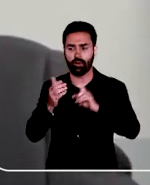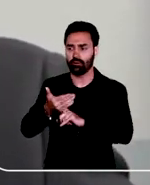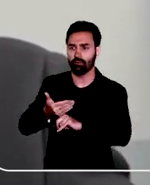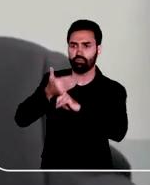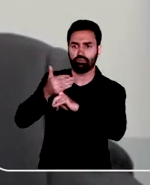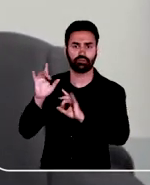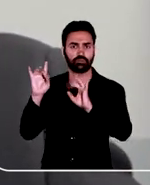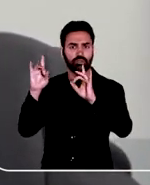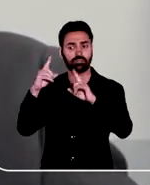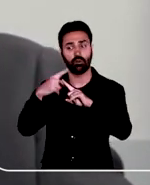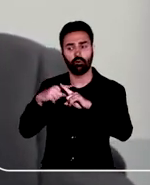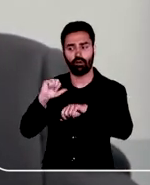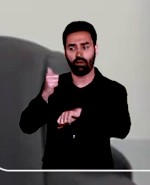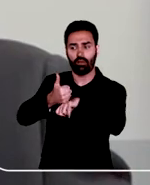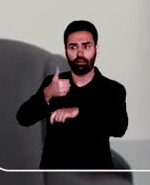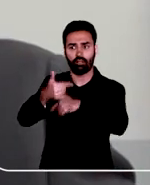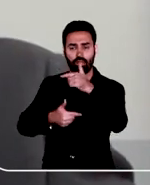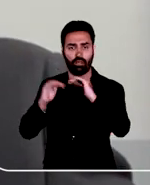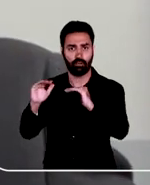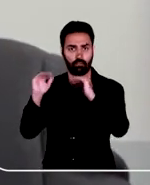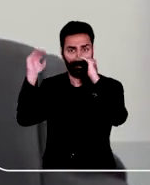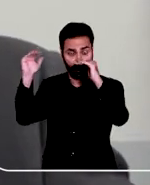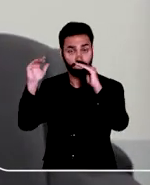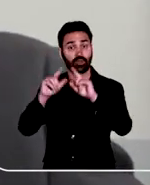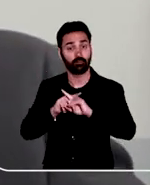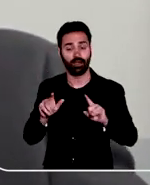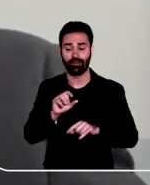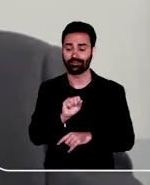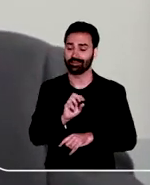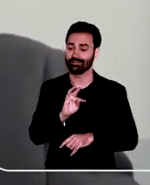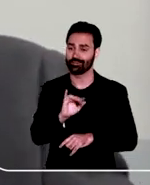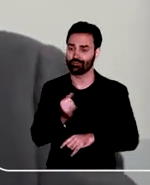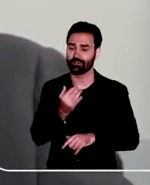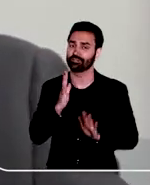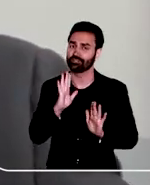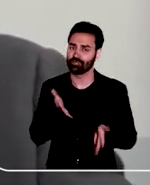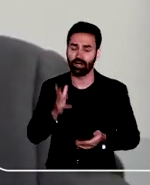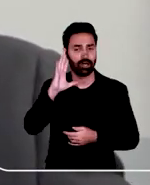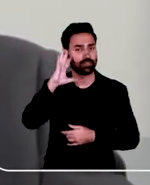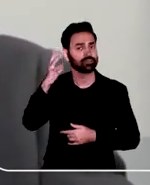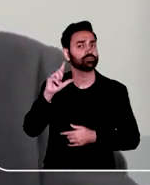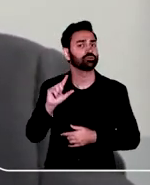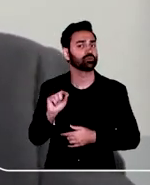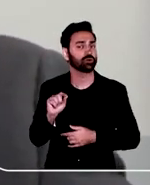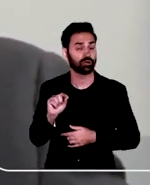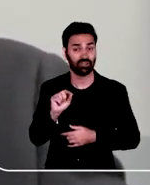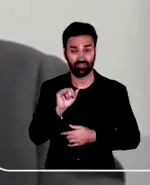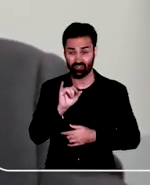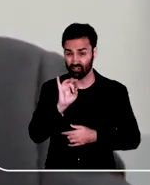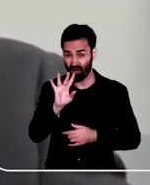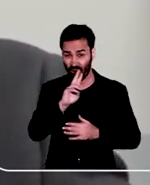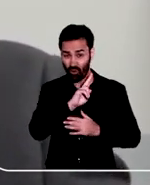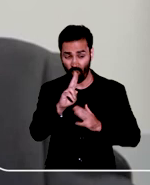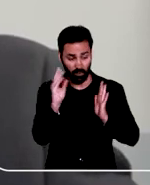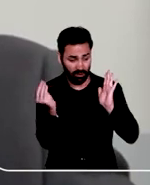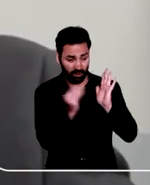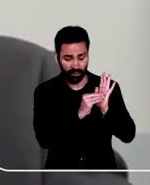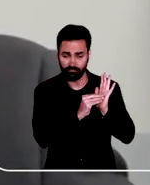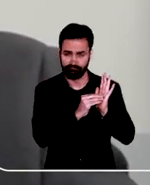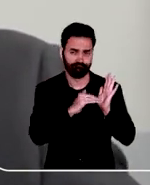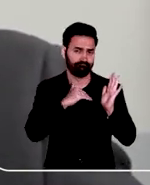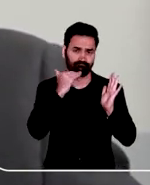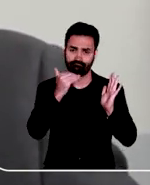esse privilégio de prerrogativa em razão do exercício da sua função o que o STJ reafirmou é que neste caso